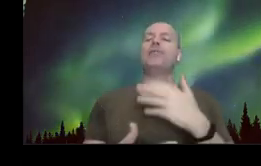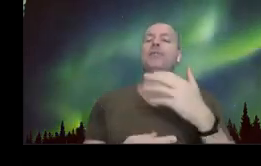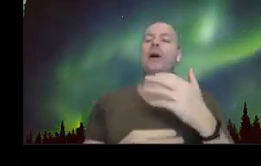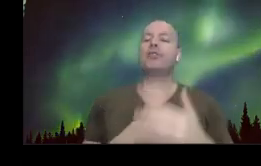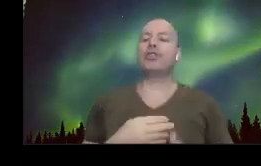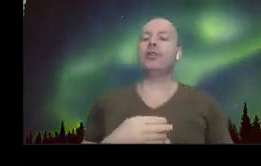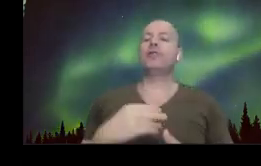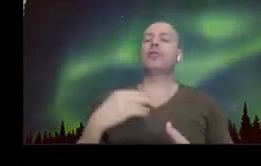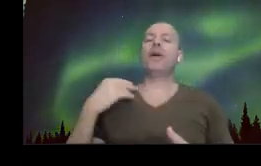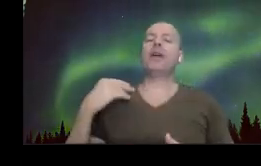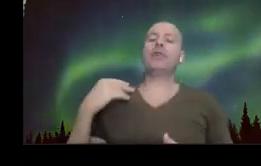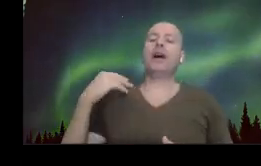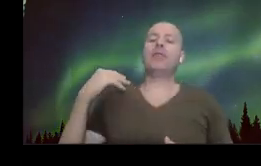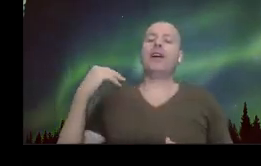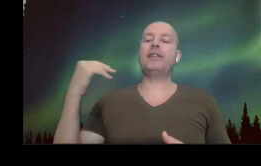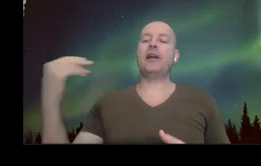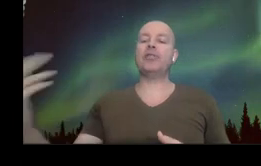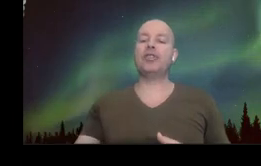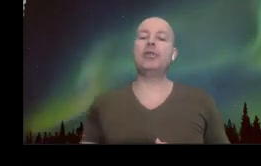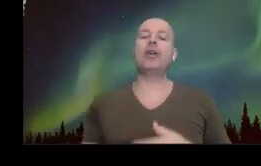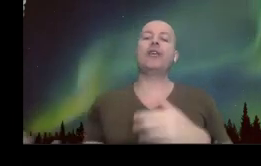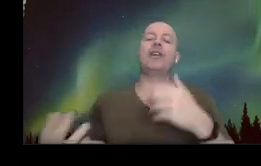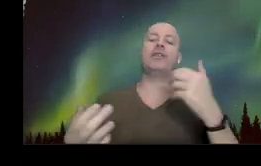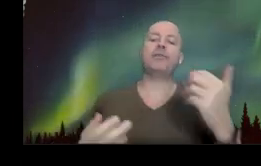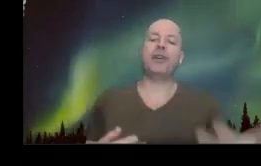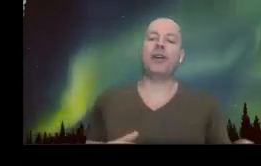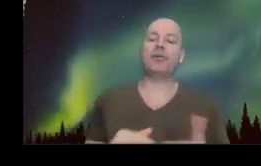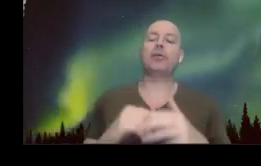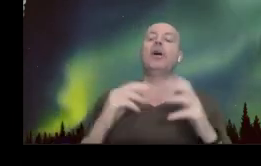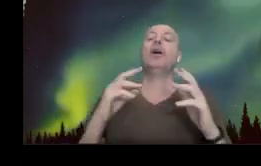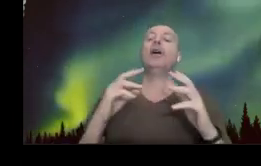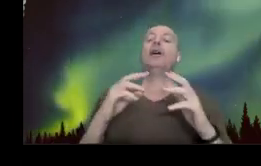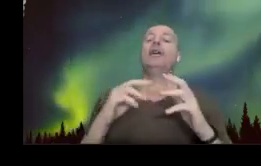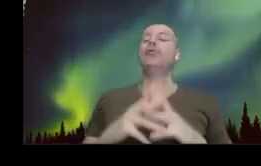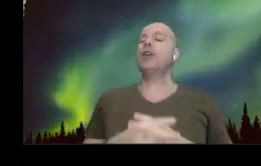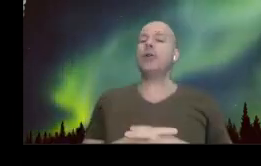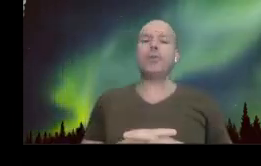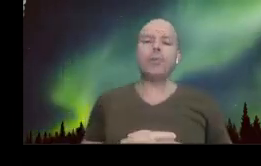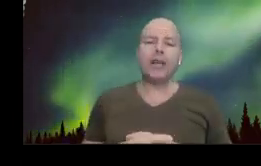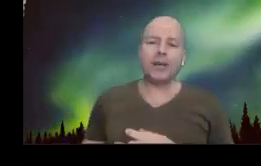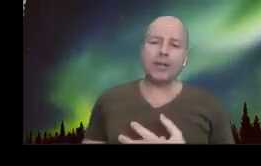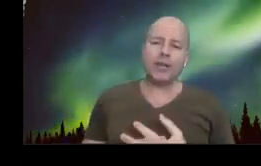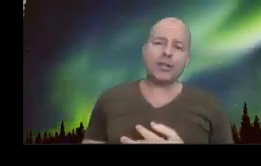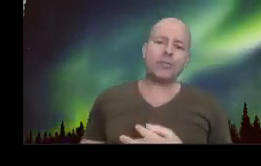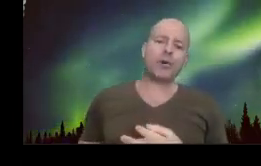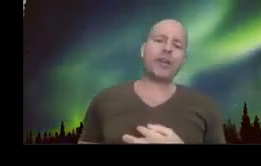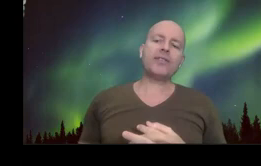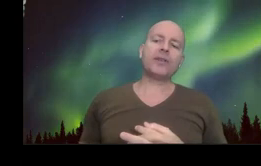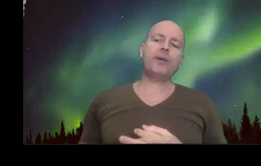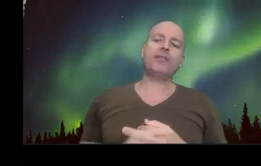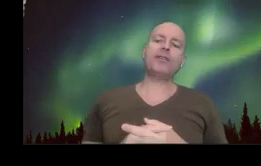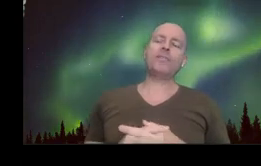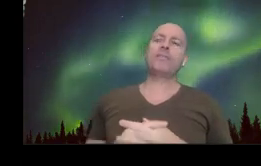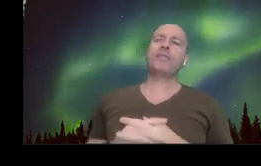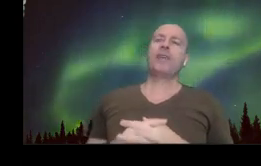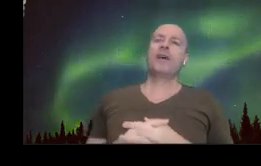processo participativo. Como é que a unidade vai interagir? O que que vai ser feito? Isso gera um problema, gente. Porque,